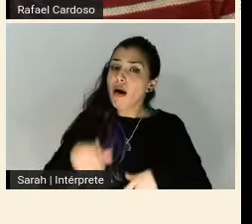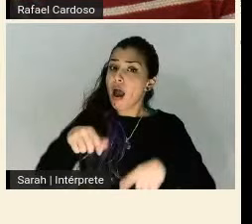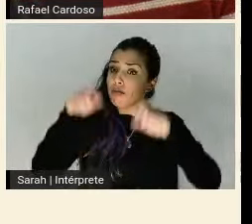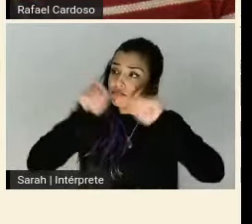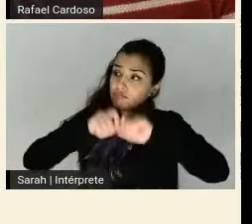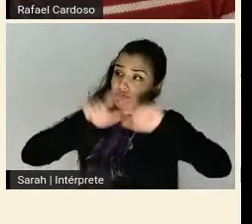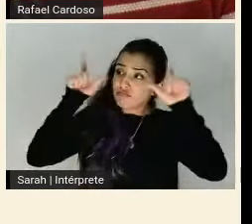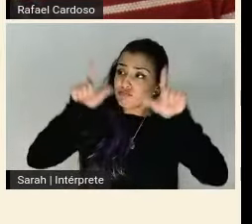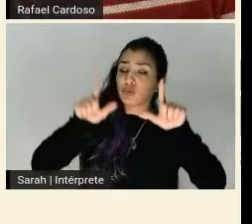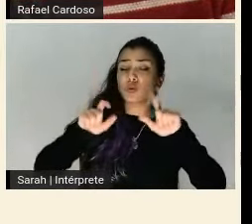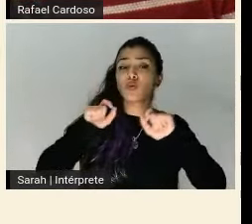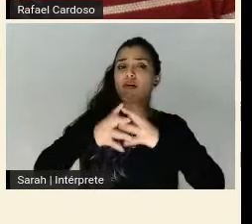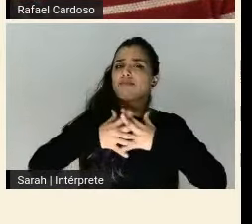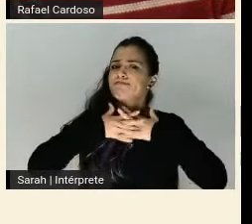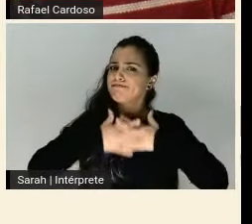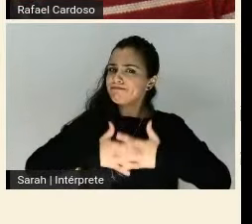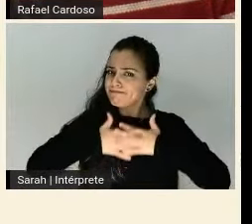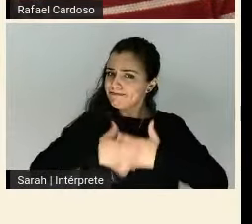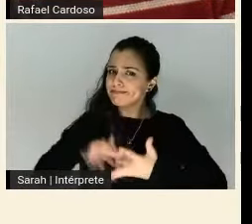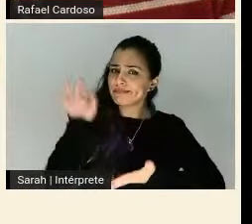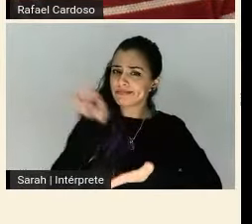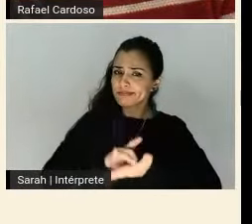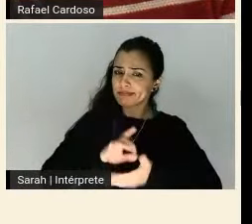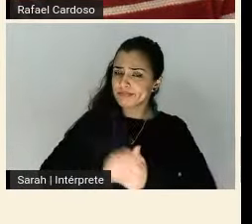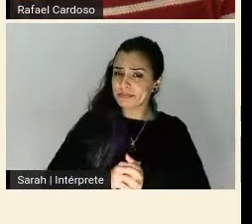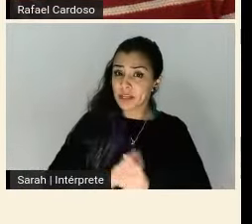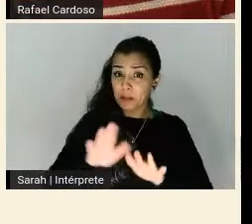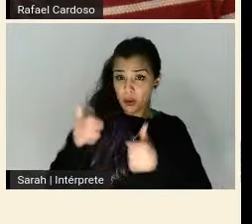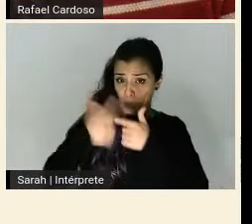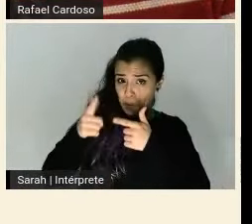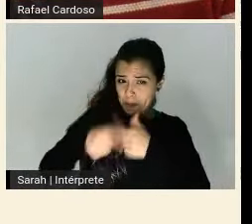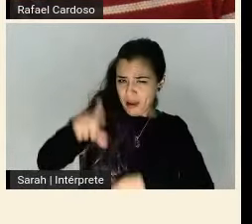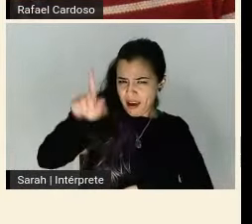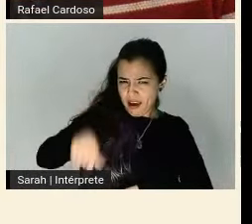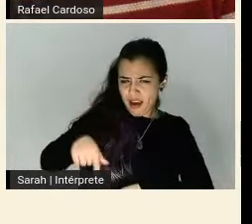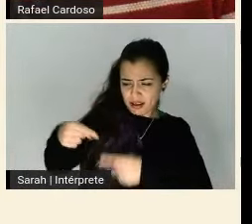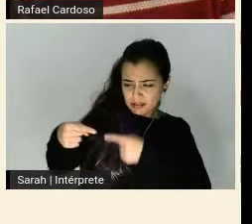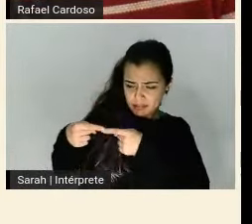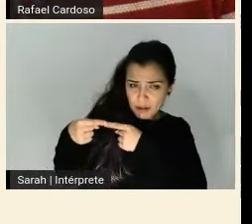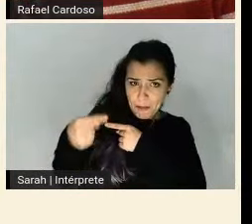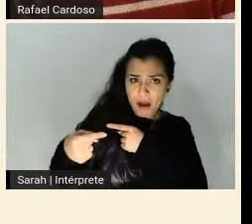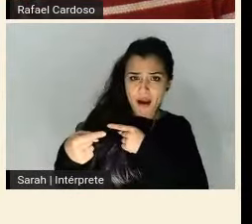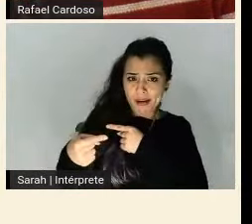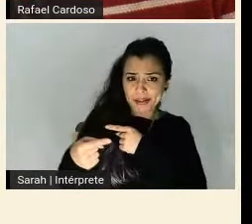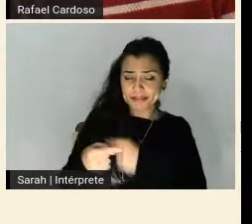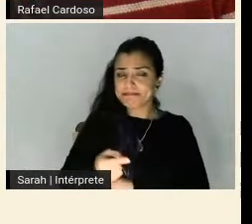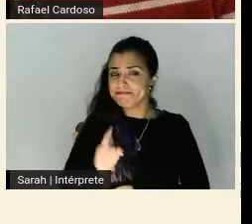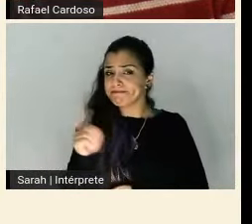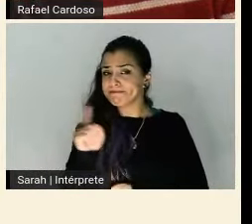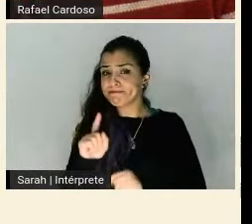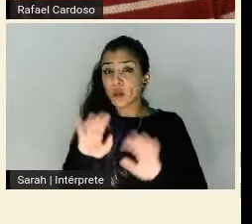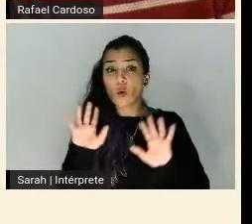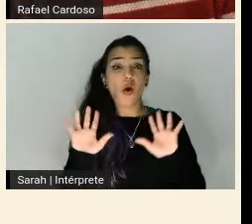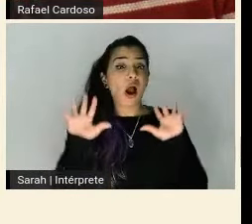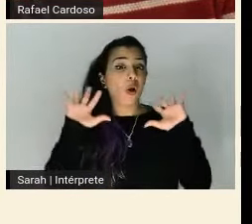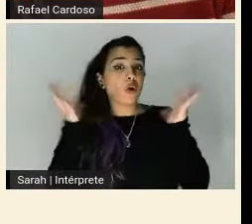fatos. O problema não é a semana. O que aconteceu ou deixou de acontecer em fevereiro